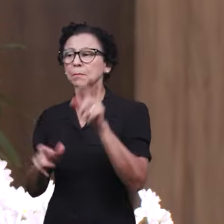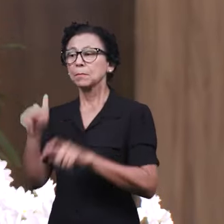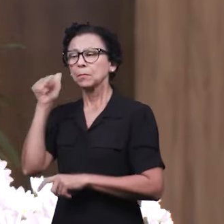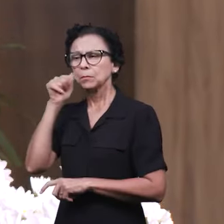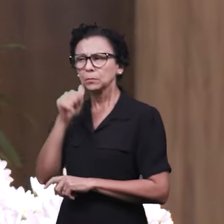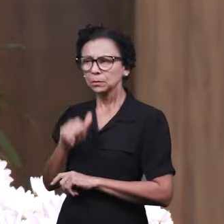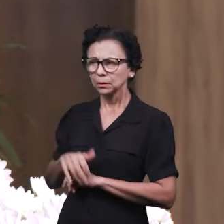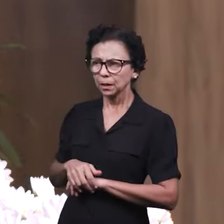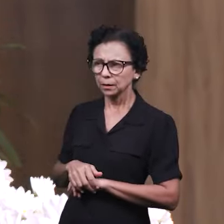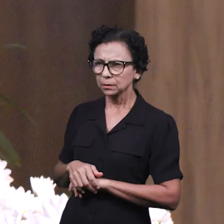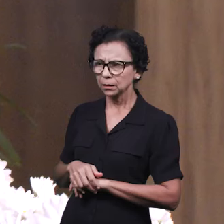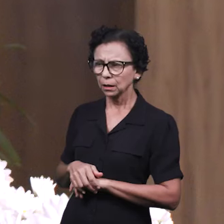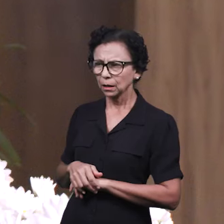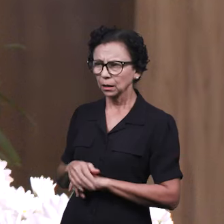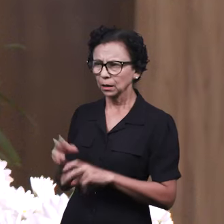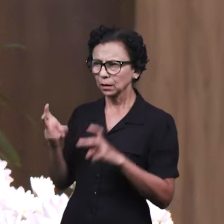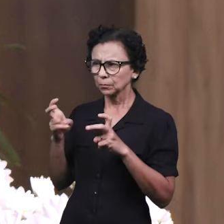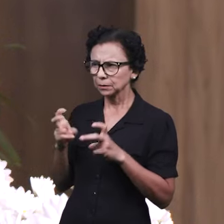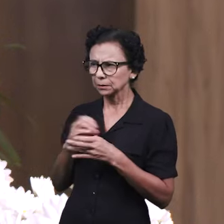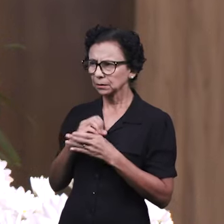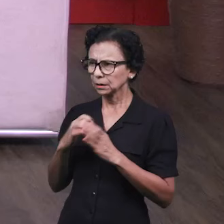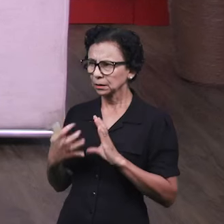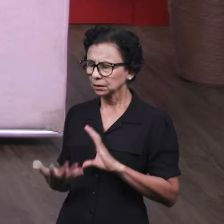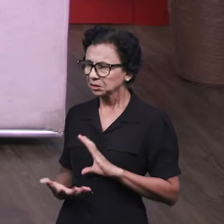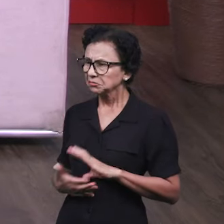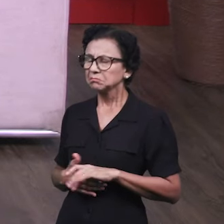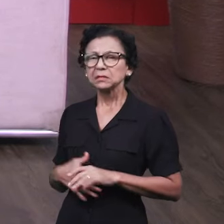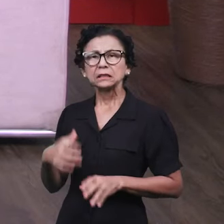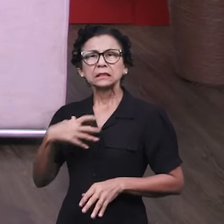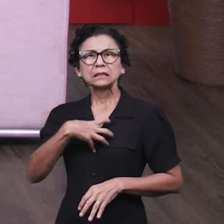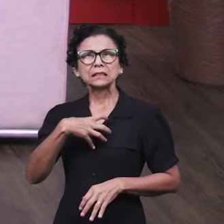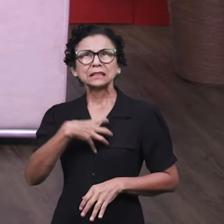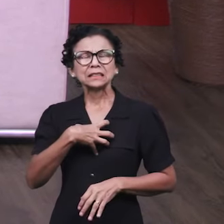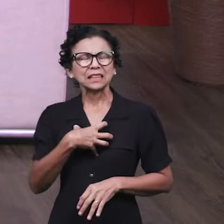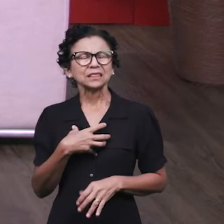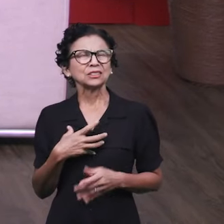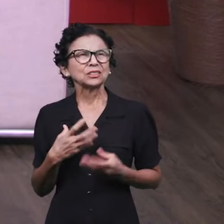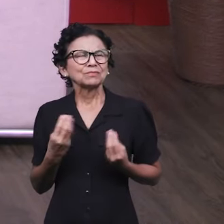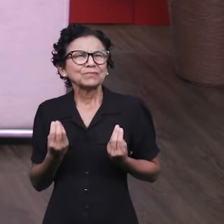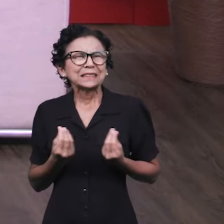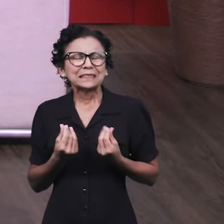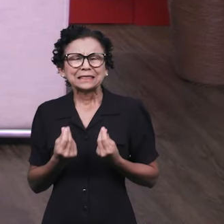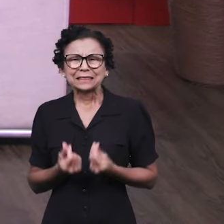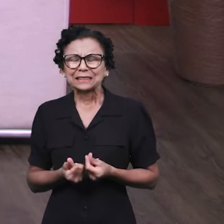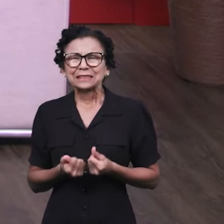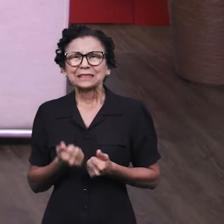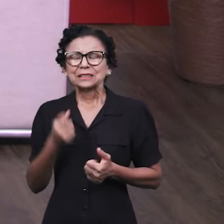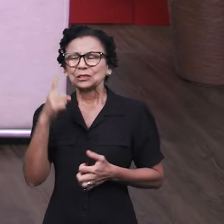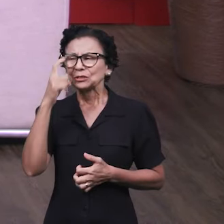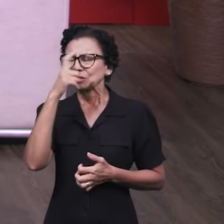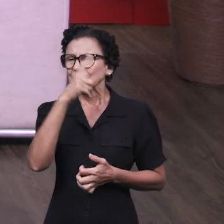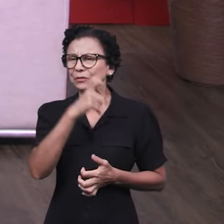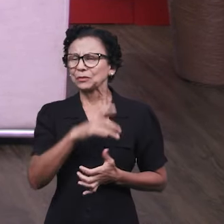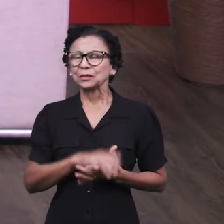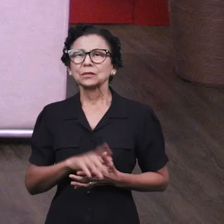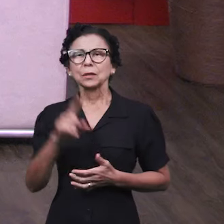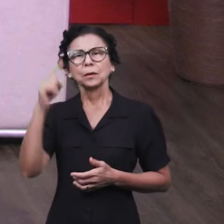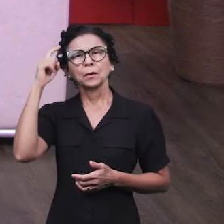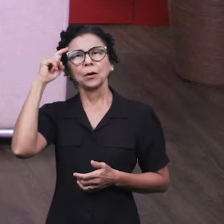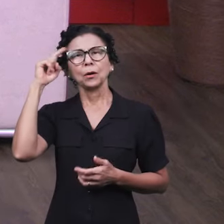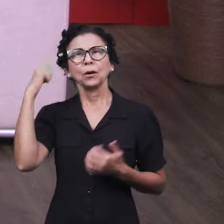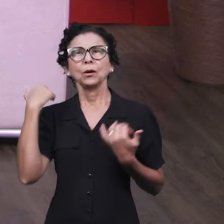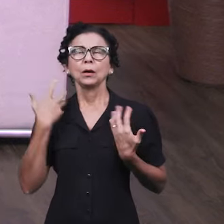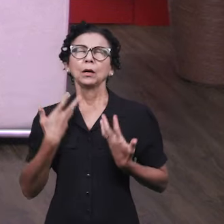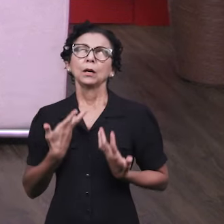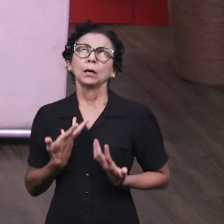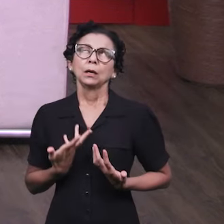tá característicos você vocês vão entender que muitas mulheres sentem e TM dificuldade acham apenas que é cansaço algum